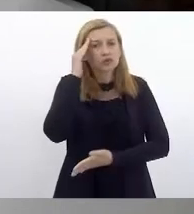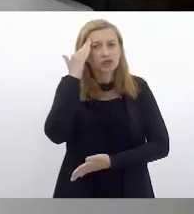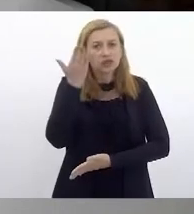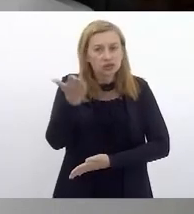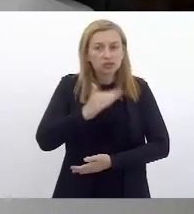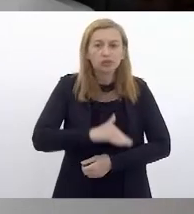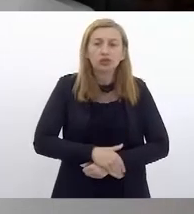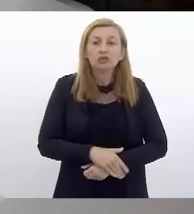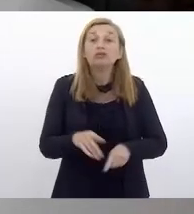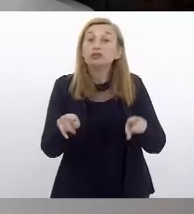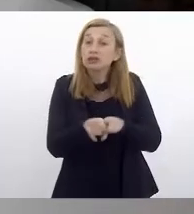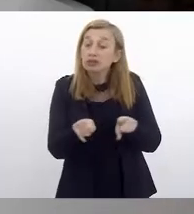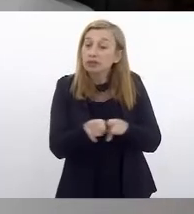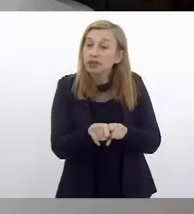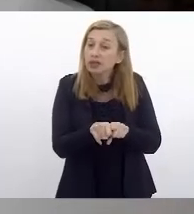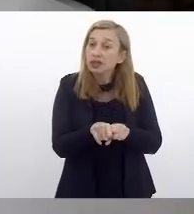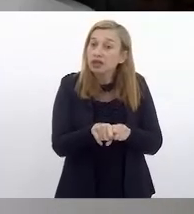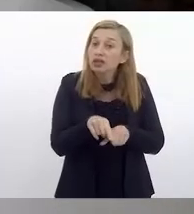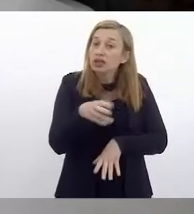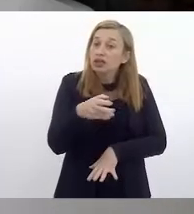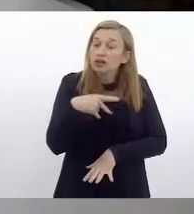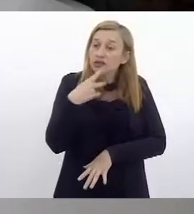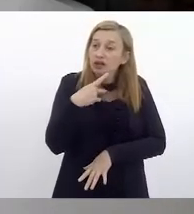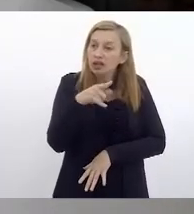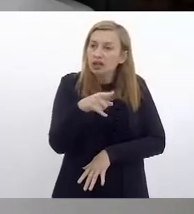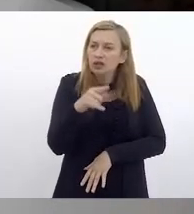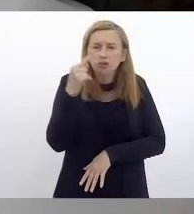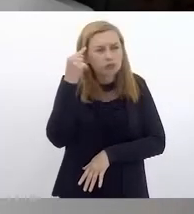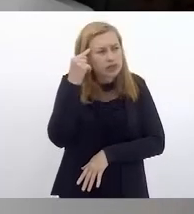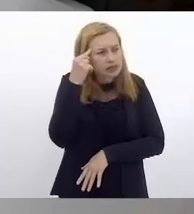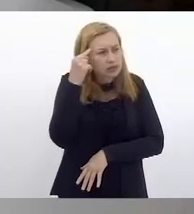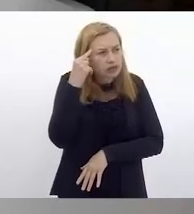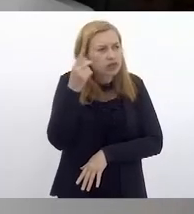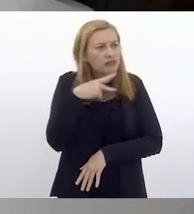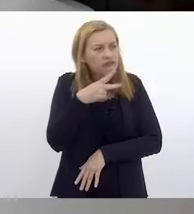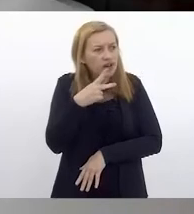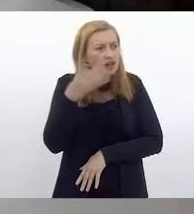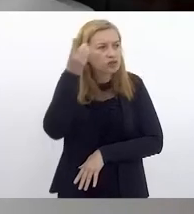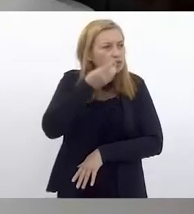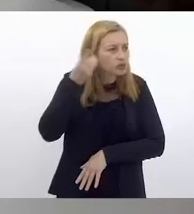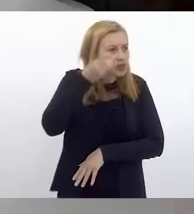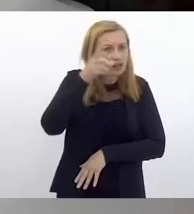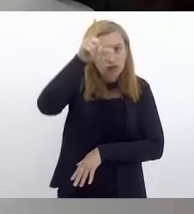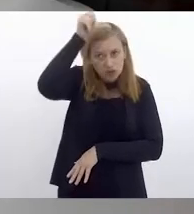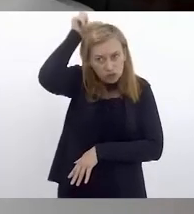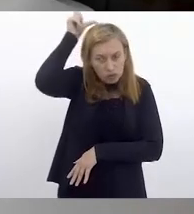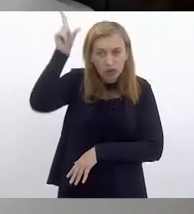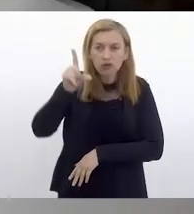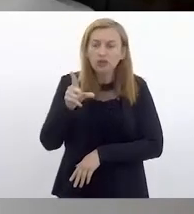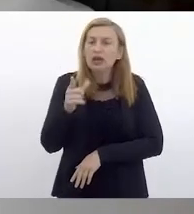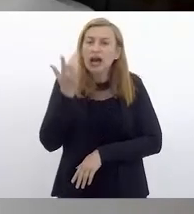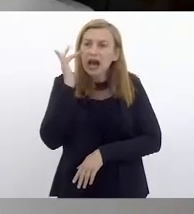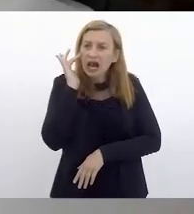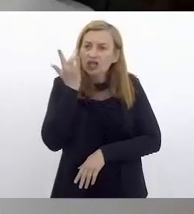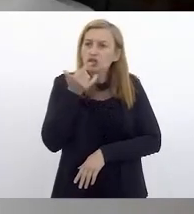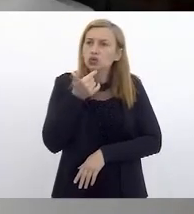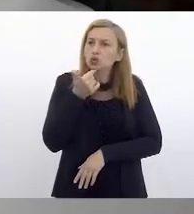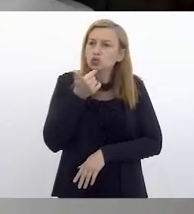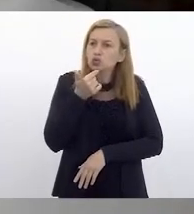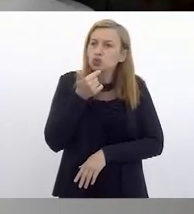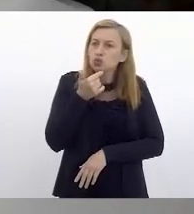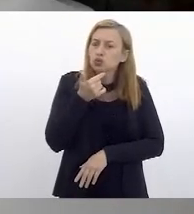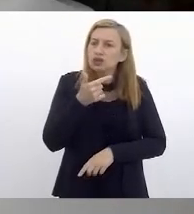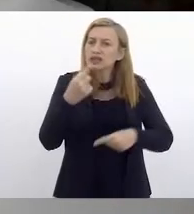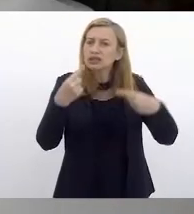entendimento. Mas também quero fazer aqui a reflexão da fala do deputado Luiz Paulo. Acho que, vencido